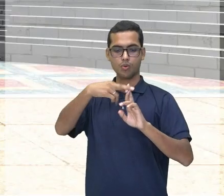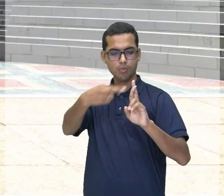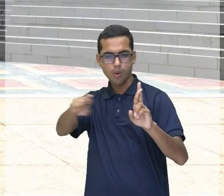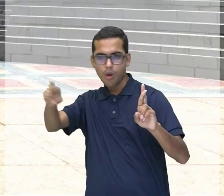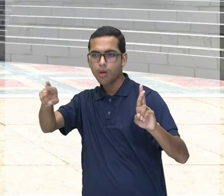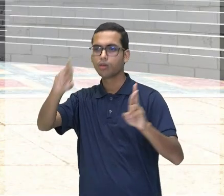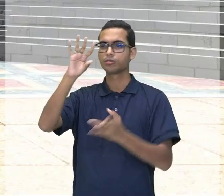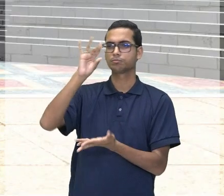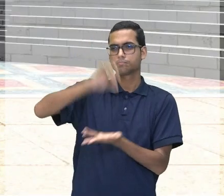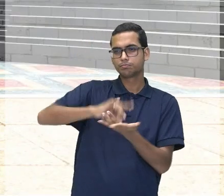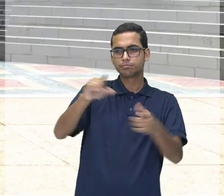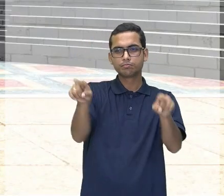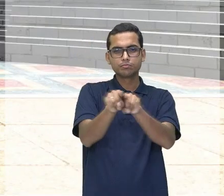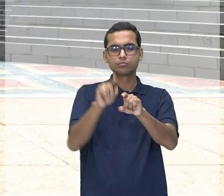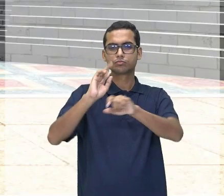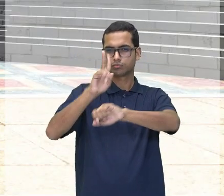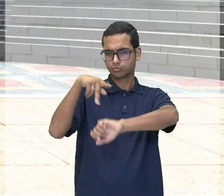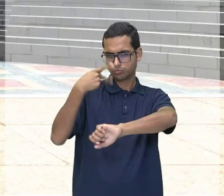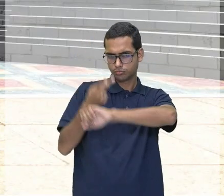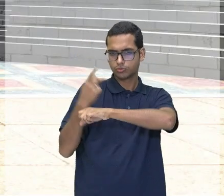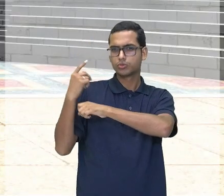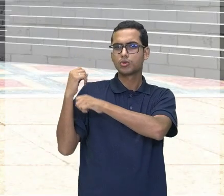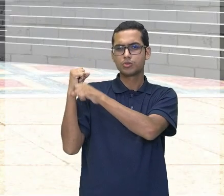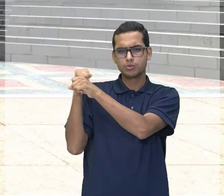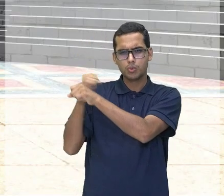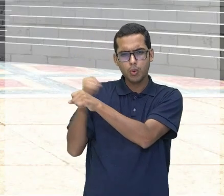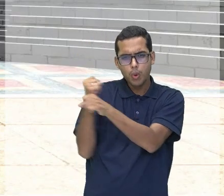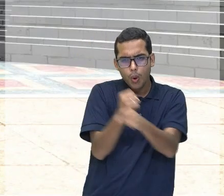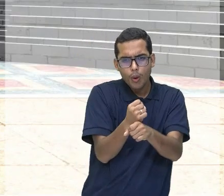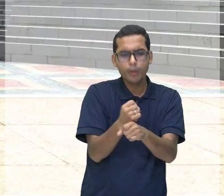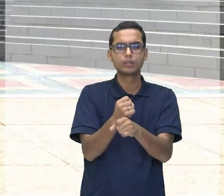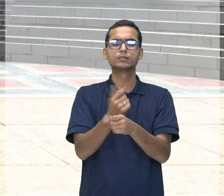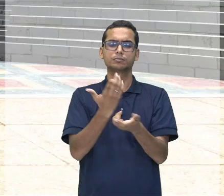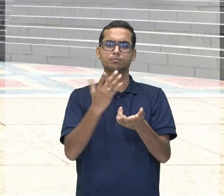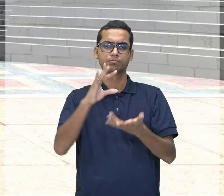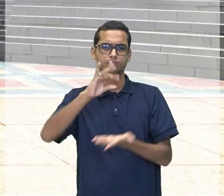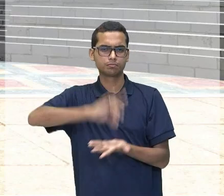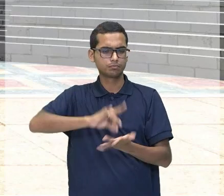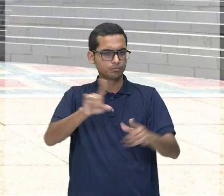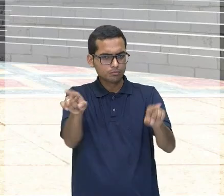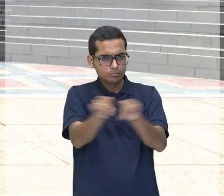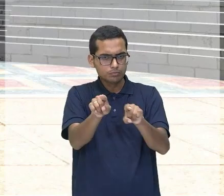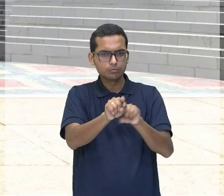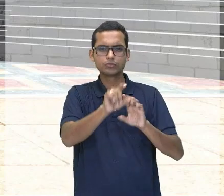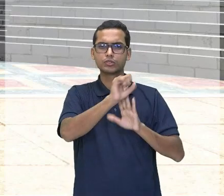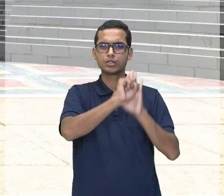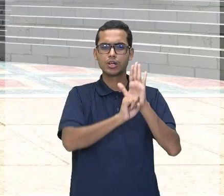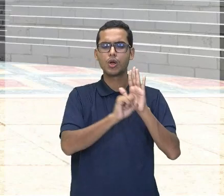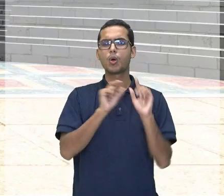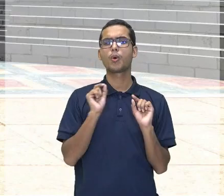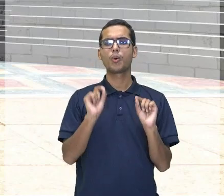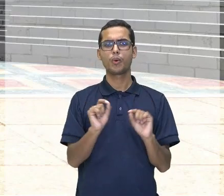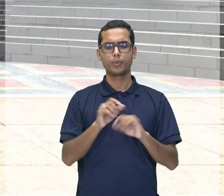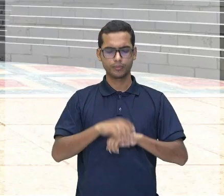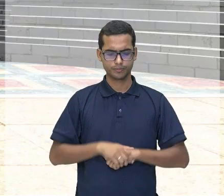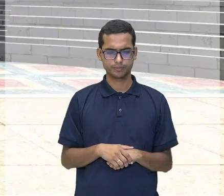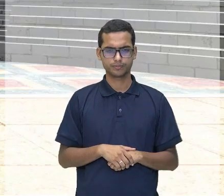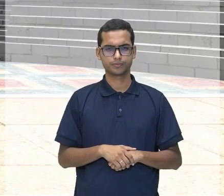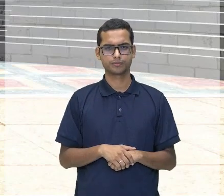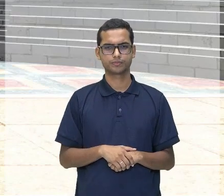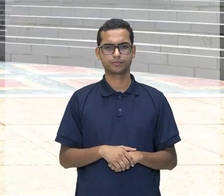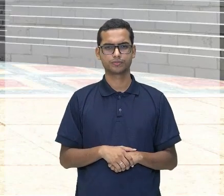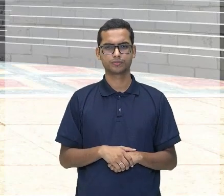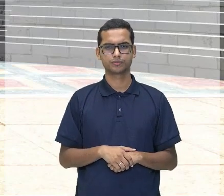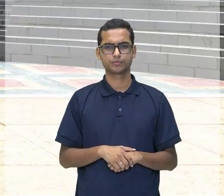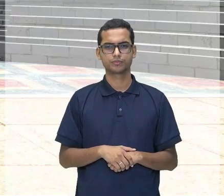religiosidade e com o tempo, com o passar dos anos, dos séculos, né, ele foi se desprendendo dessa configuração.